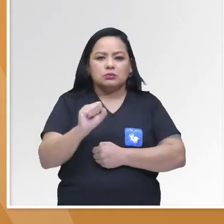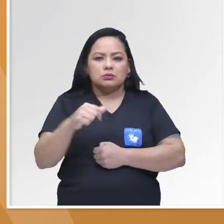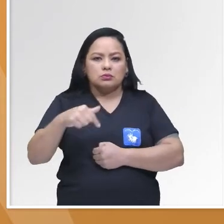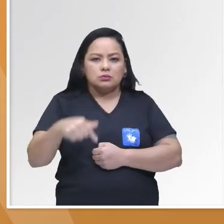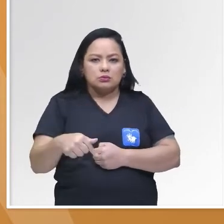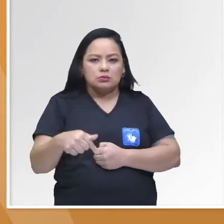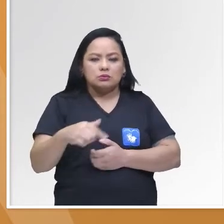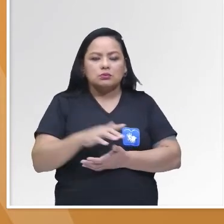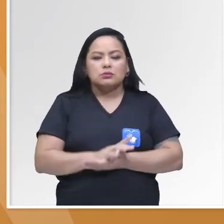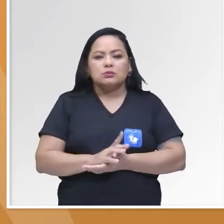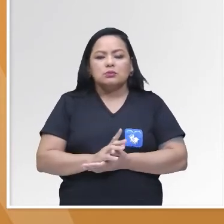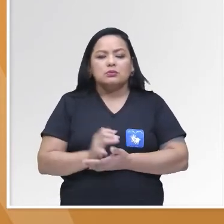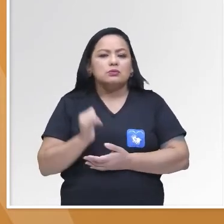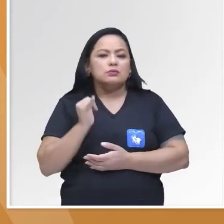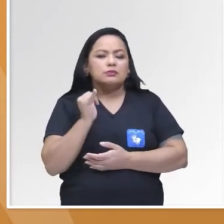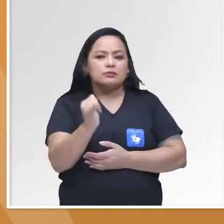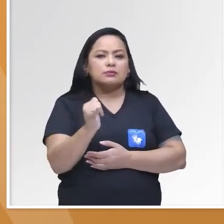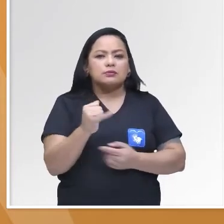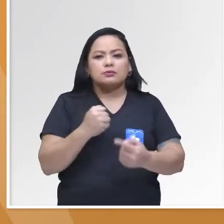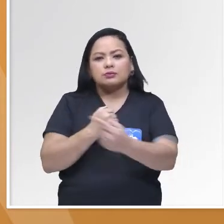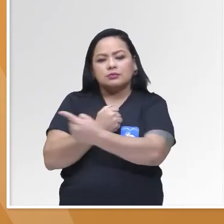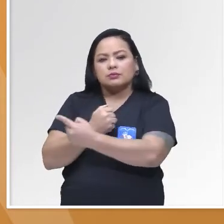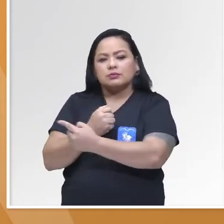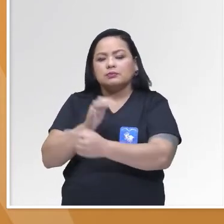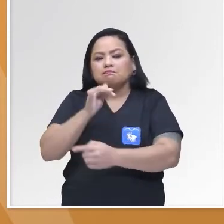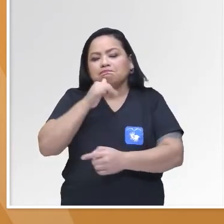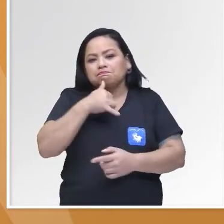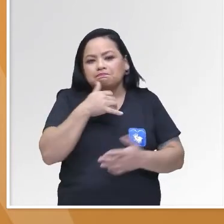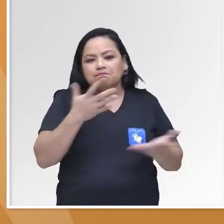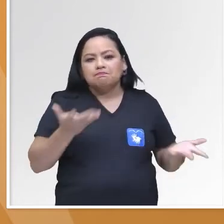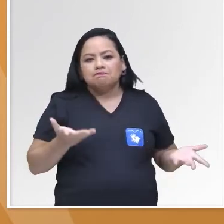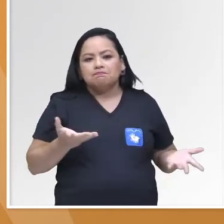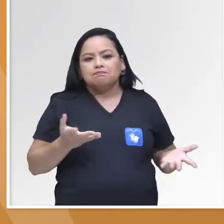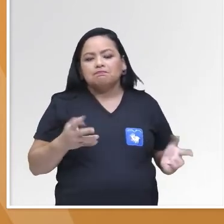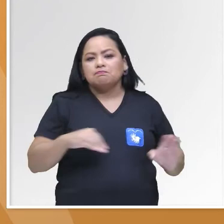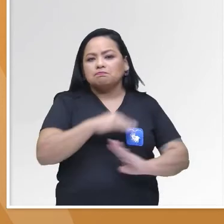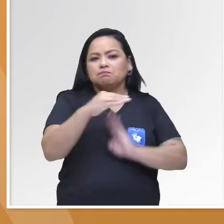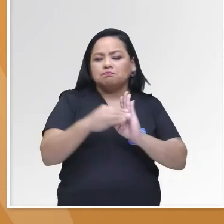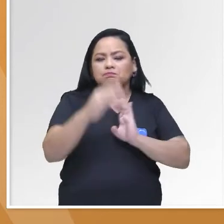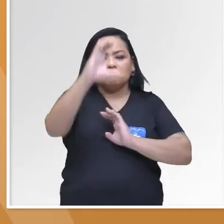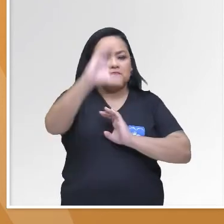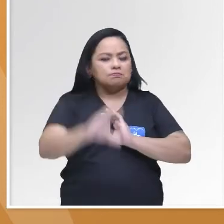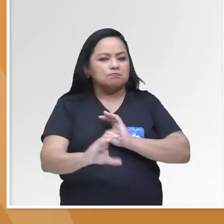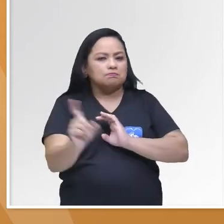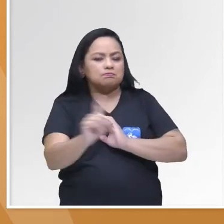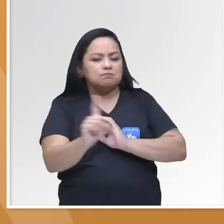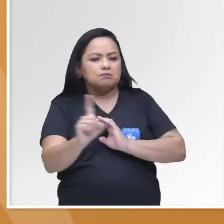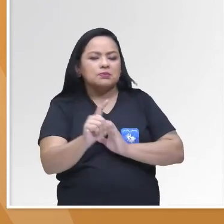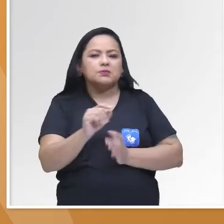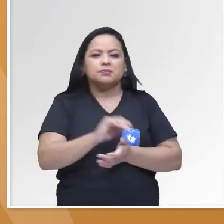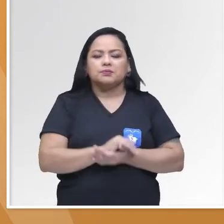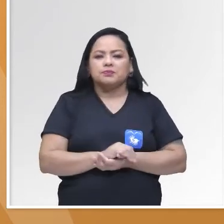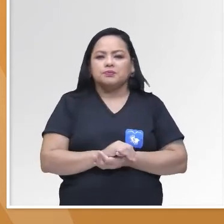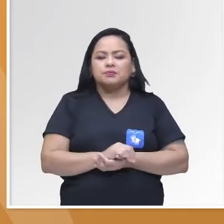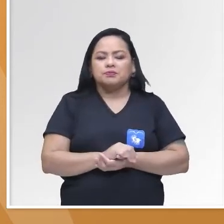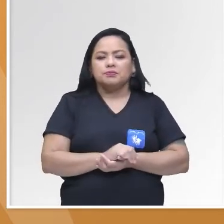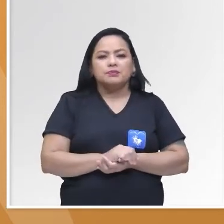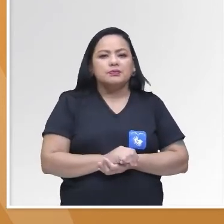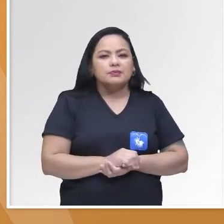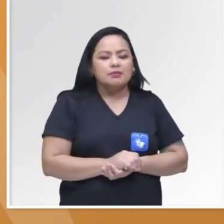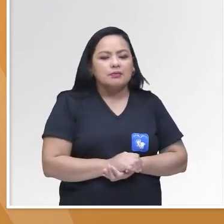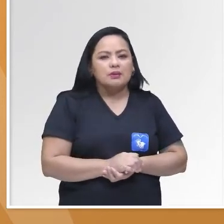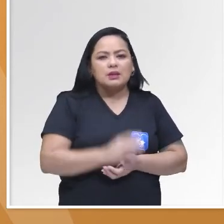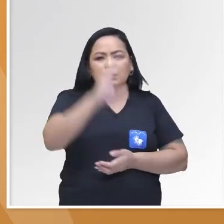1987, ele diz que, infelizmente, nem todos os cidadãos